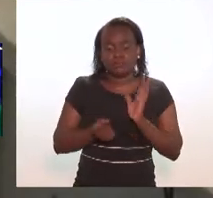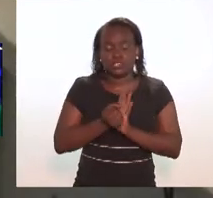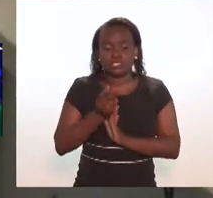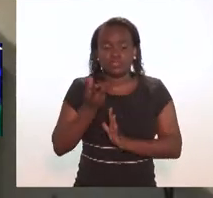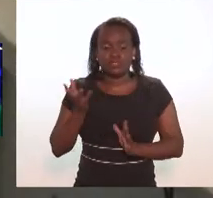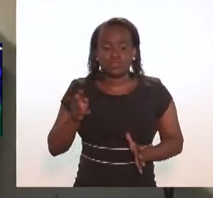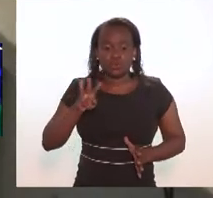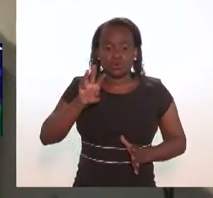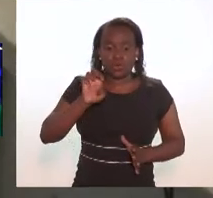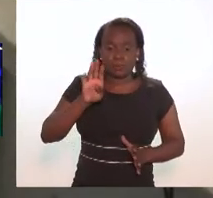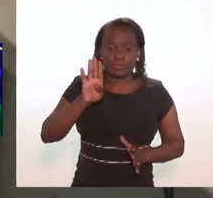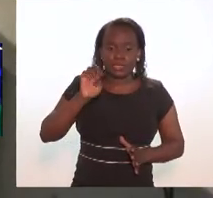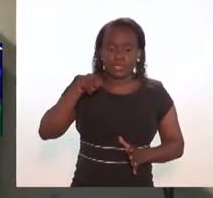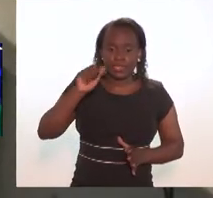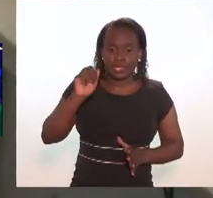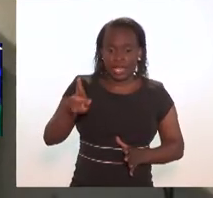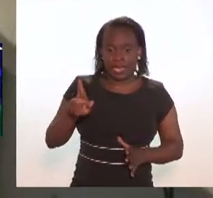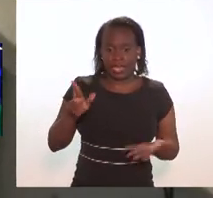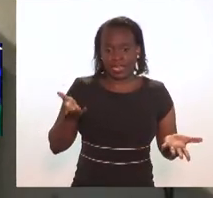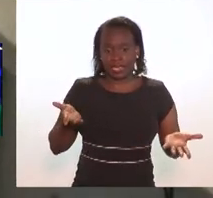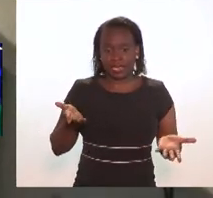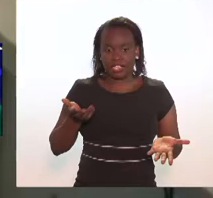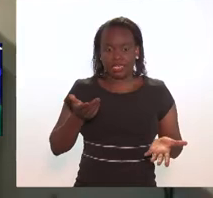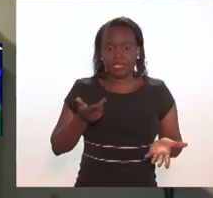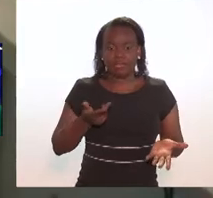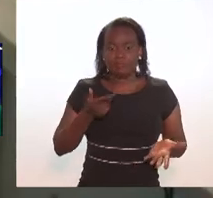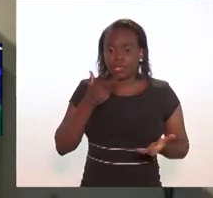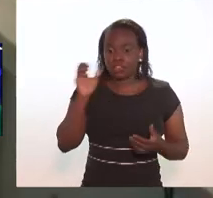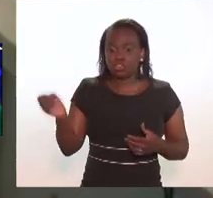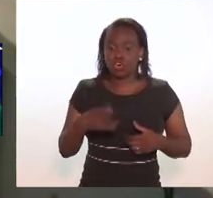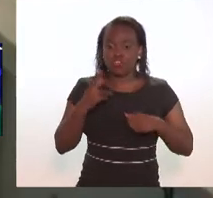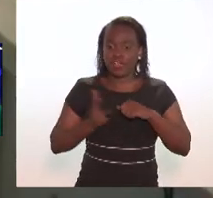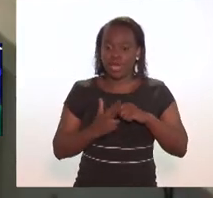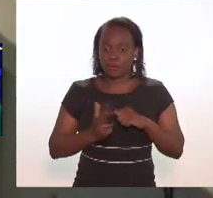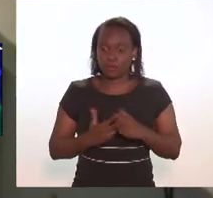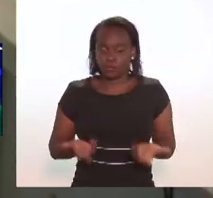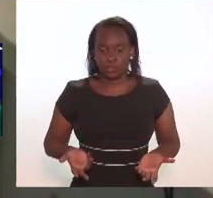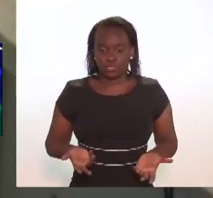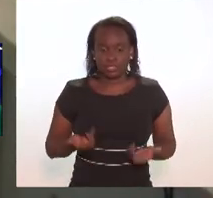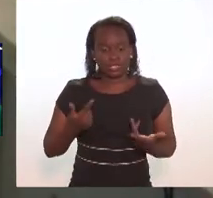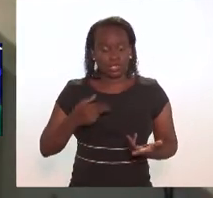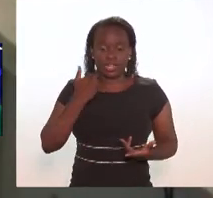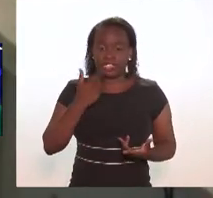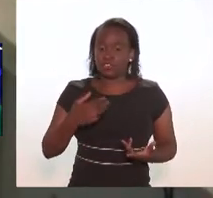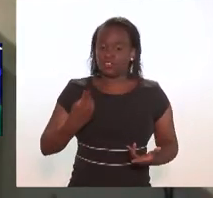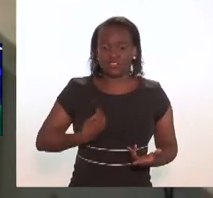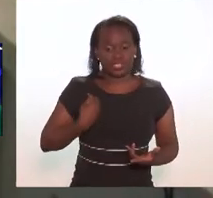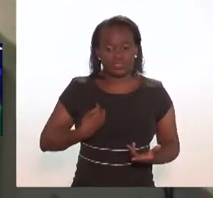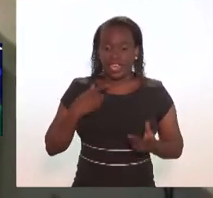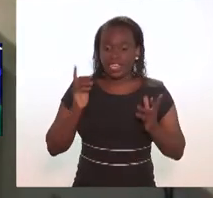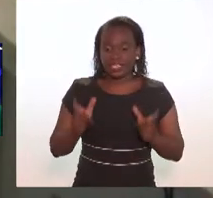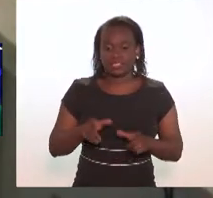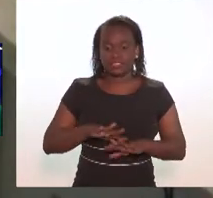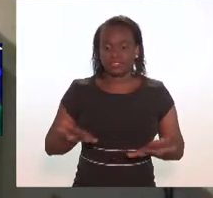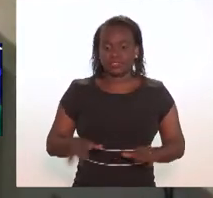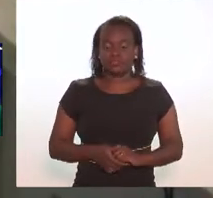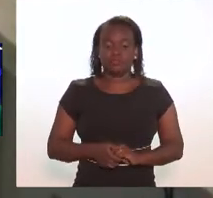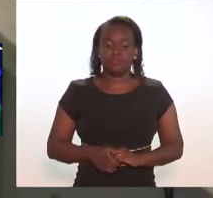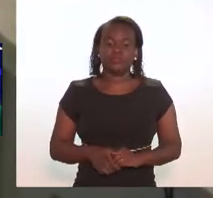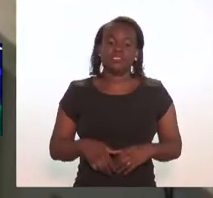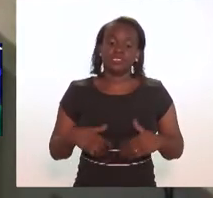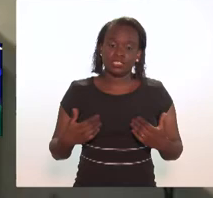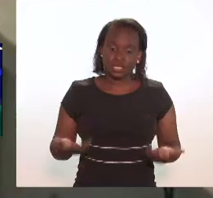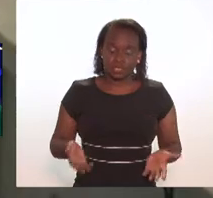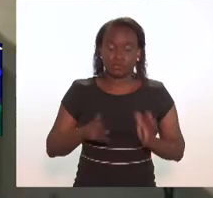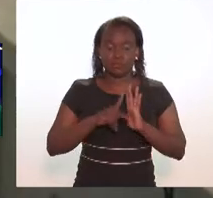O webinar parece que é um novo verbo. A língua viva é isso. Ora, então,